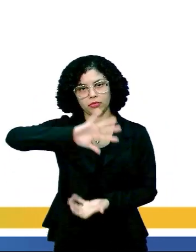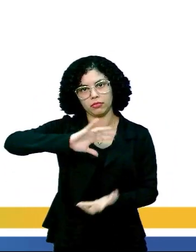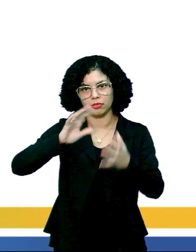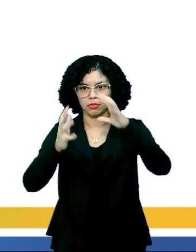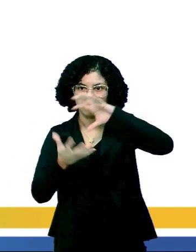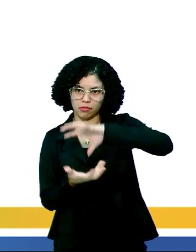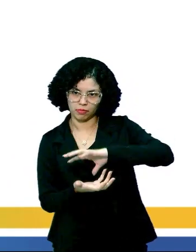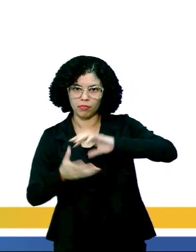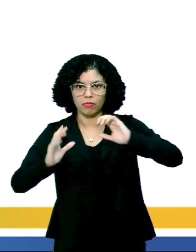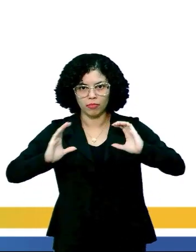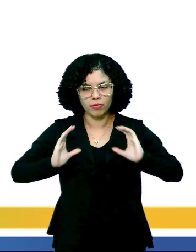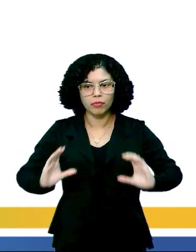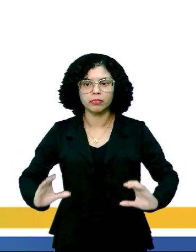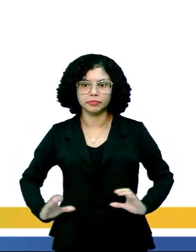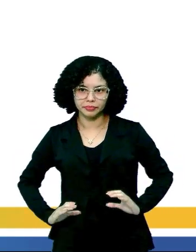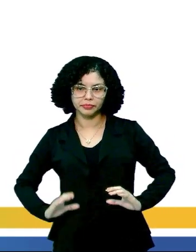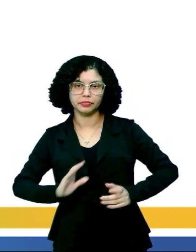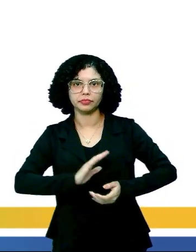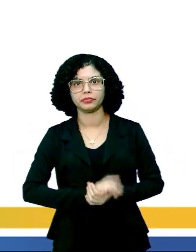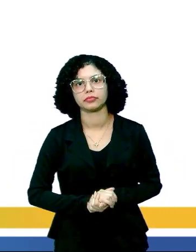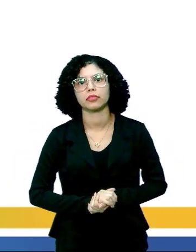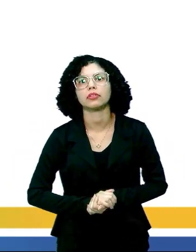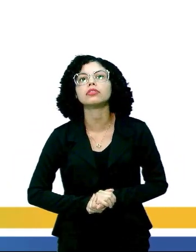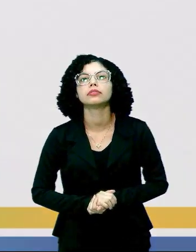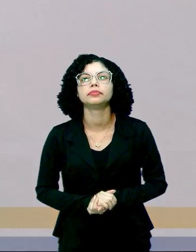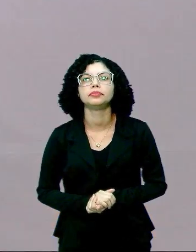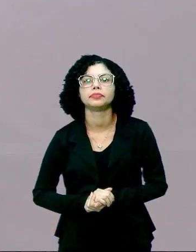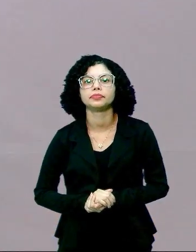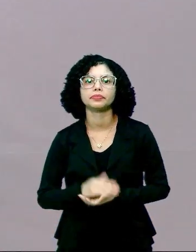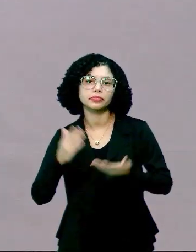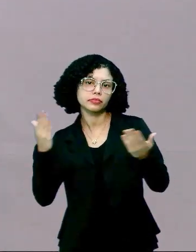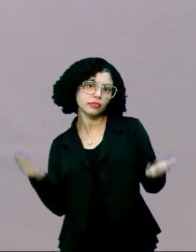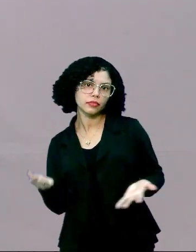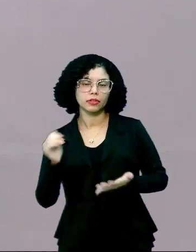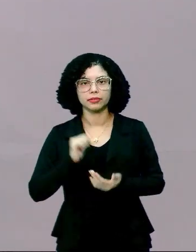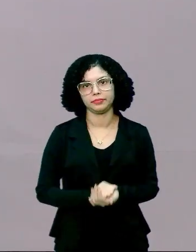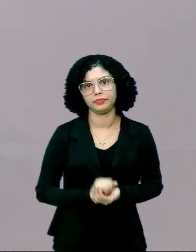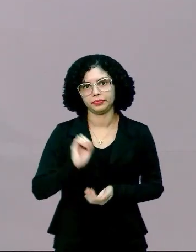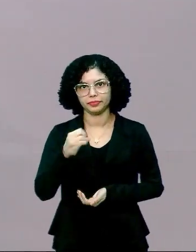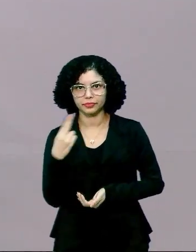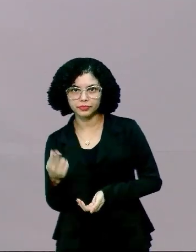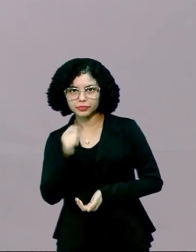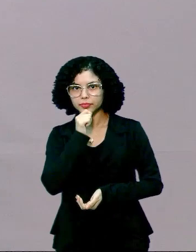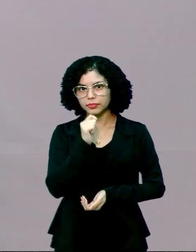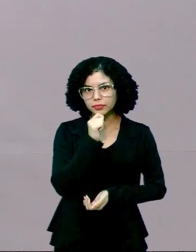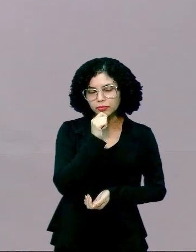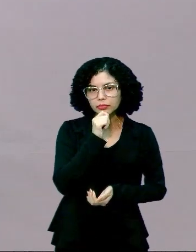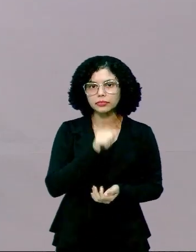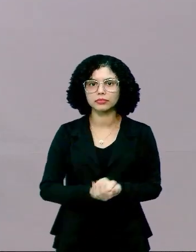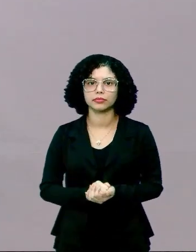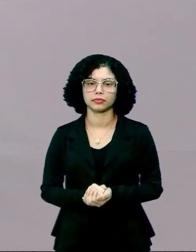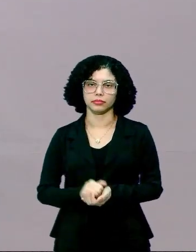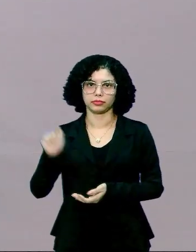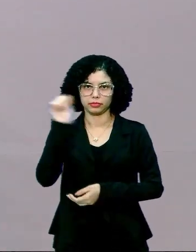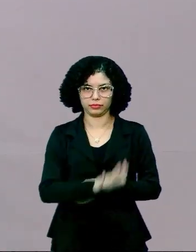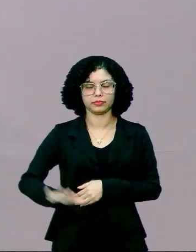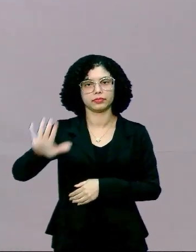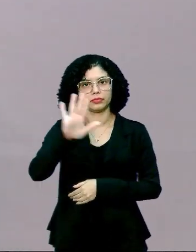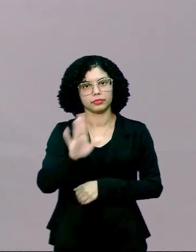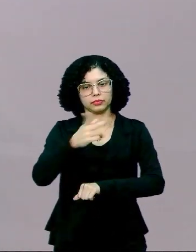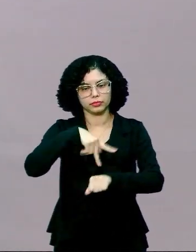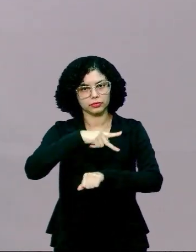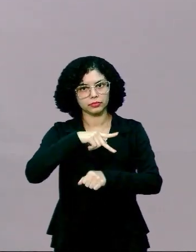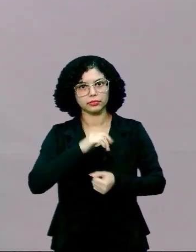a nacionalidade engloba a cidadania. Ou seja, se você é nacionalizado em